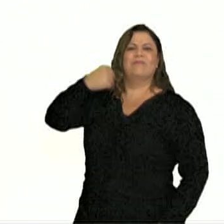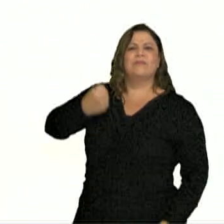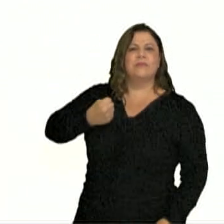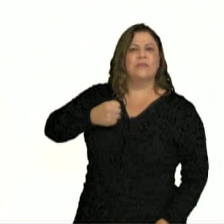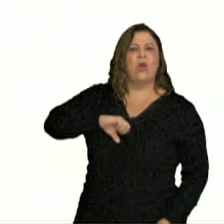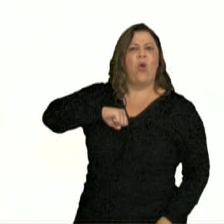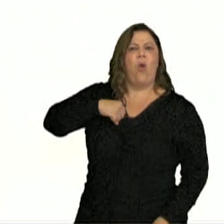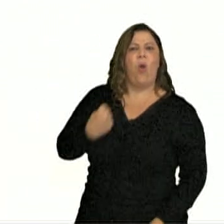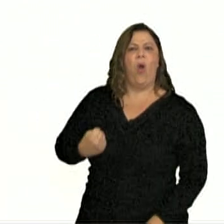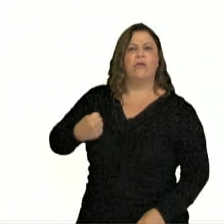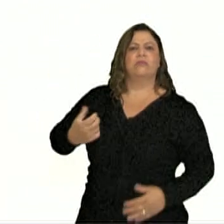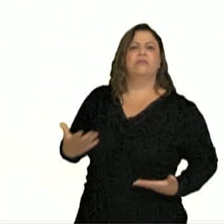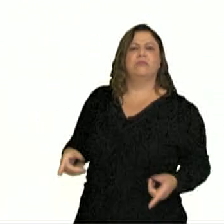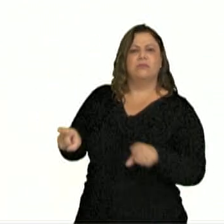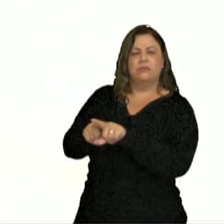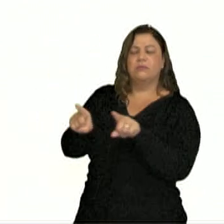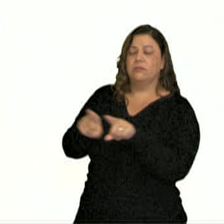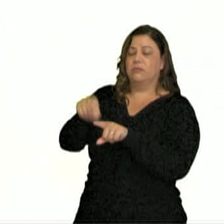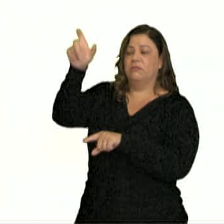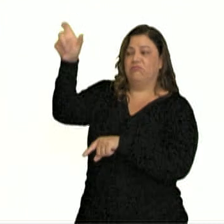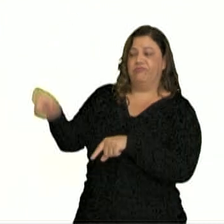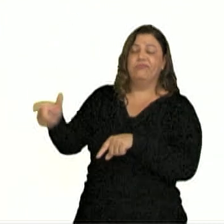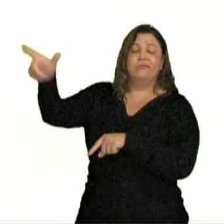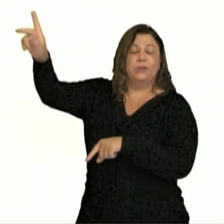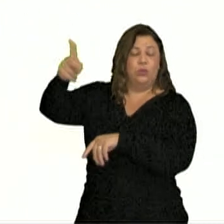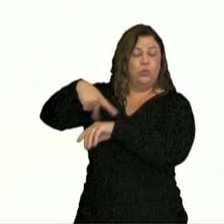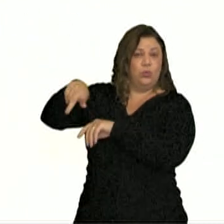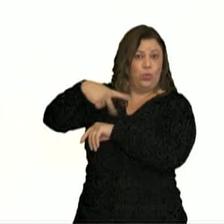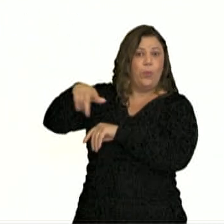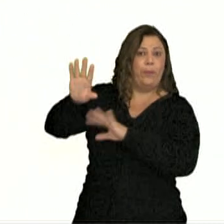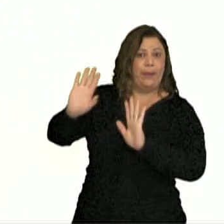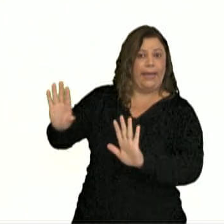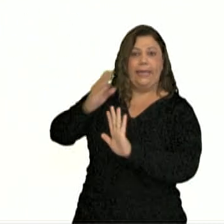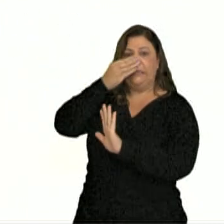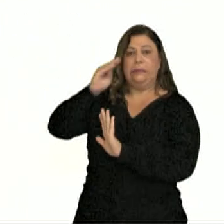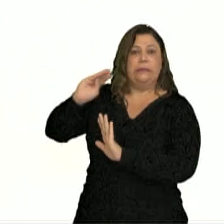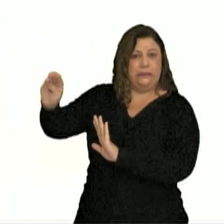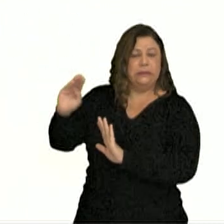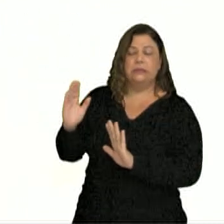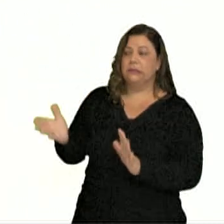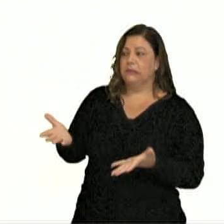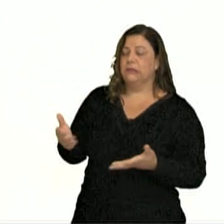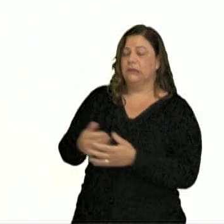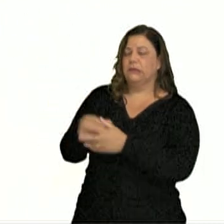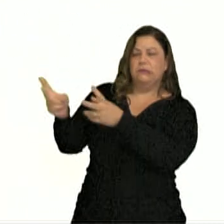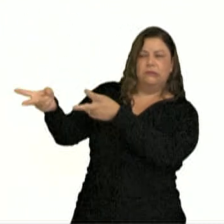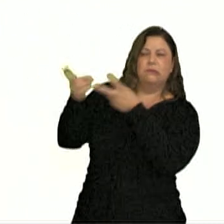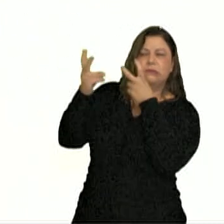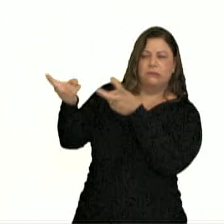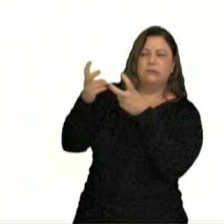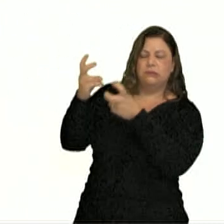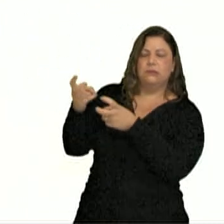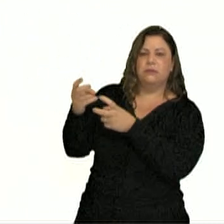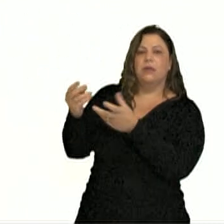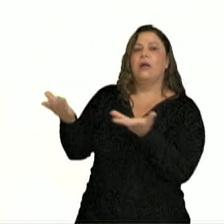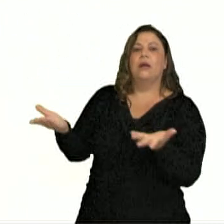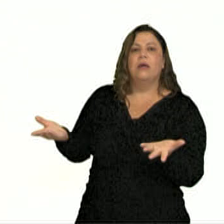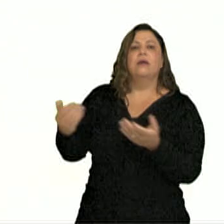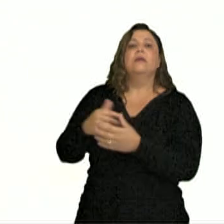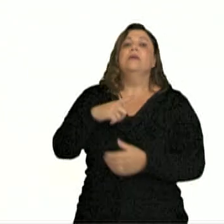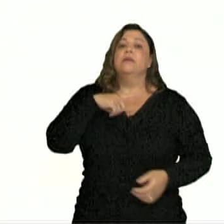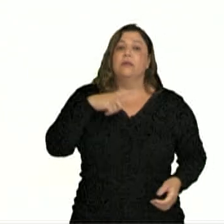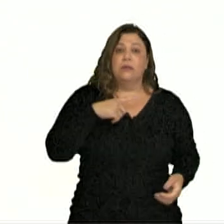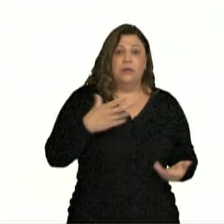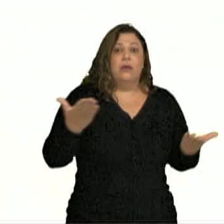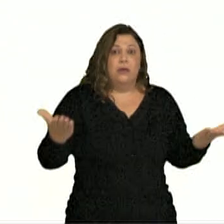contra pessoas por elas serem estrangeiras ou por serem enxergadas como estrangeiras. Então existe